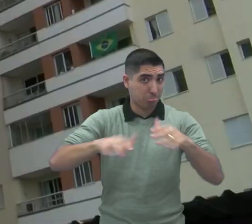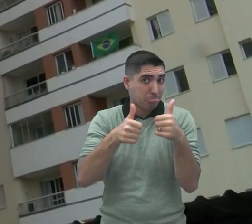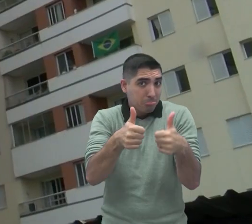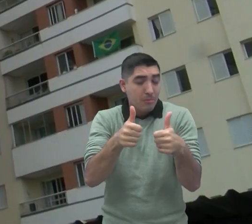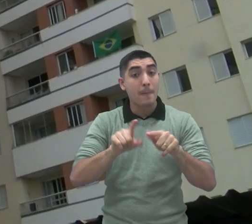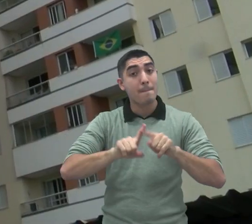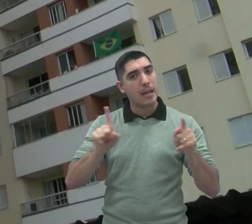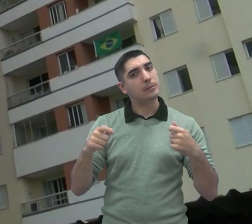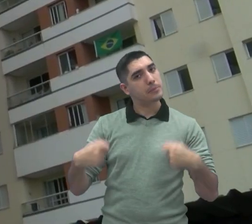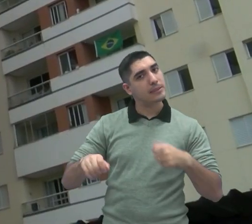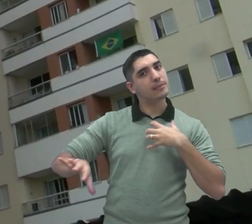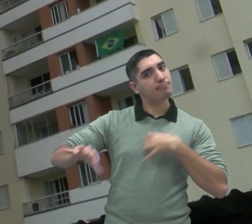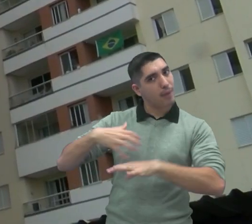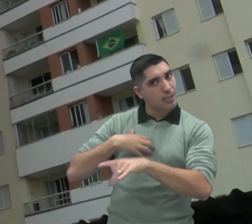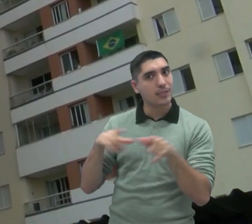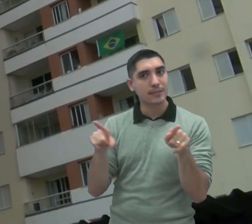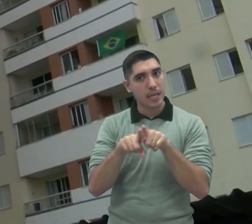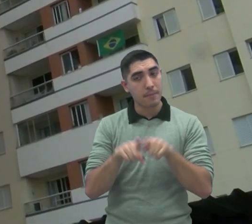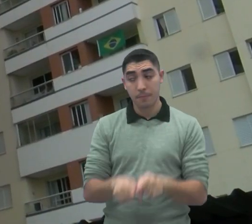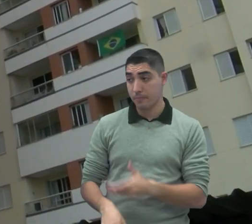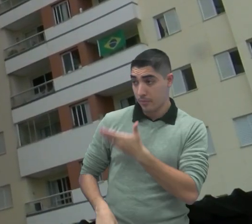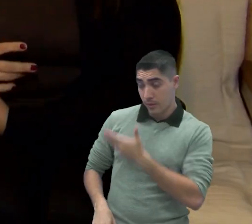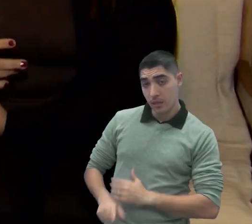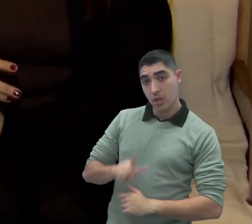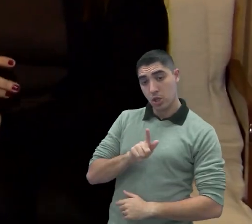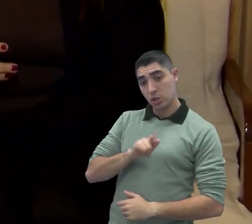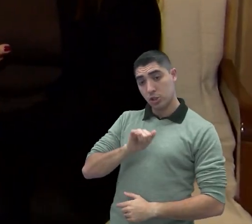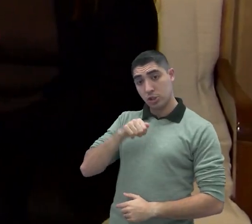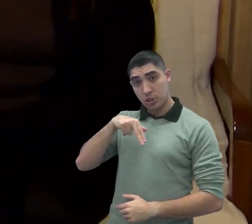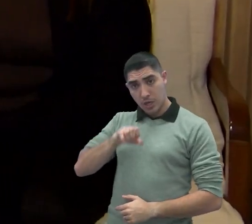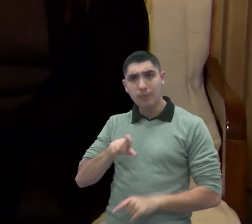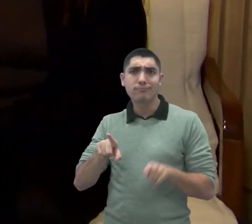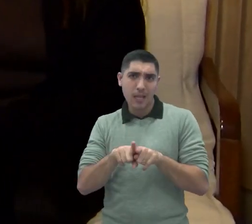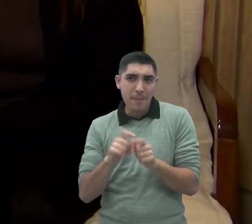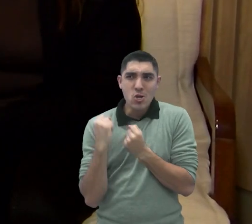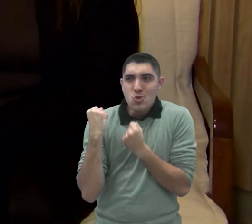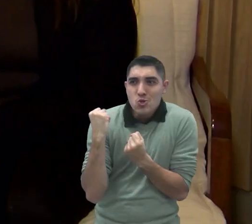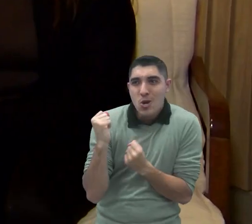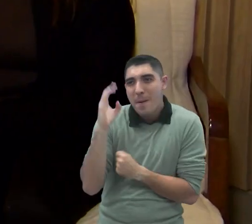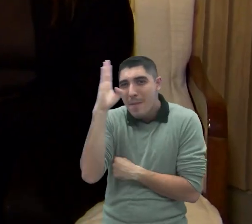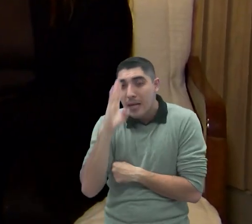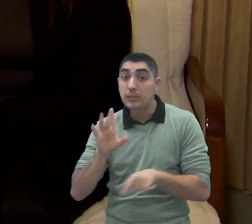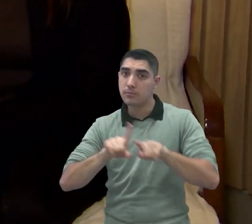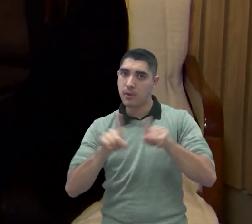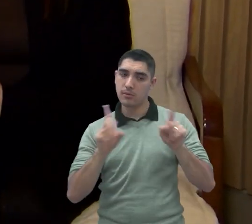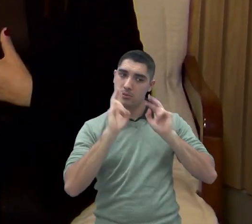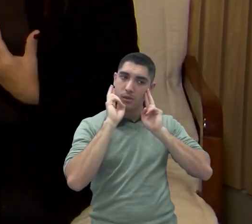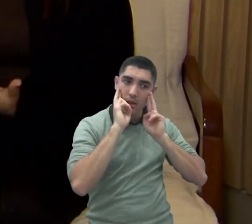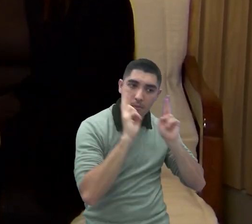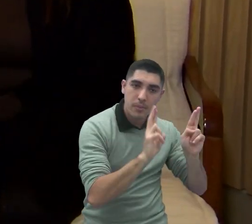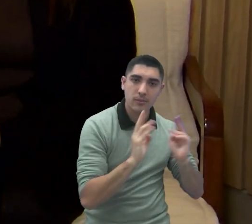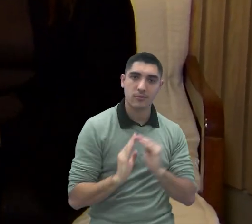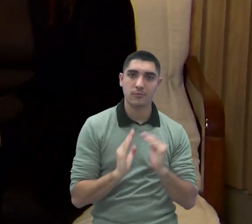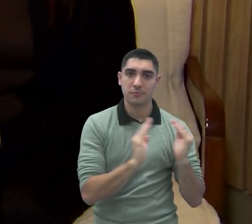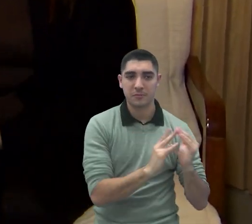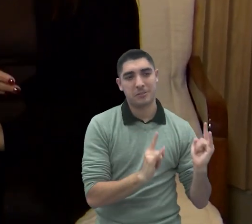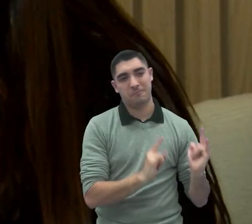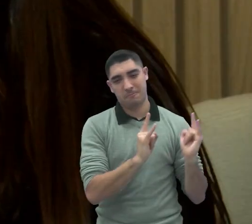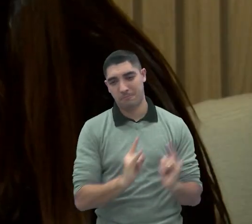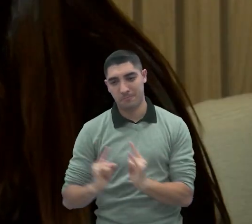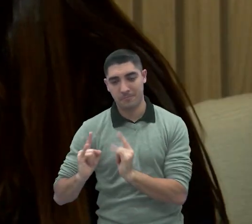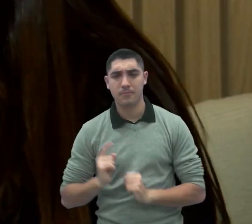todos. Porém, é preciso empatia com o próximo. A Giane também está na torcida, mas sempre mantém o respeito com os